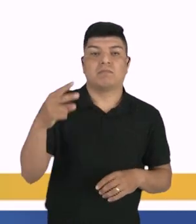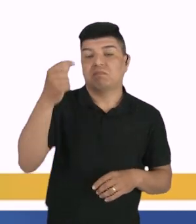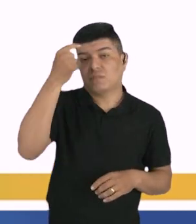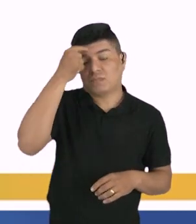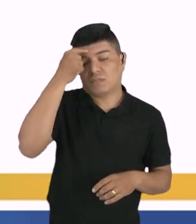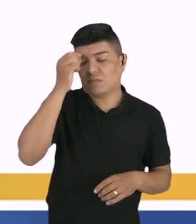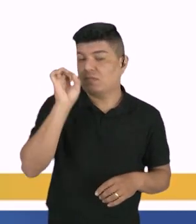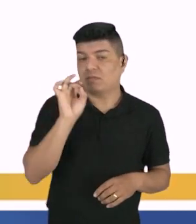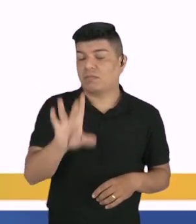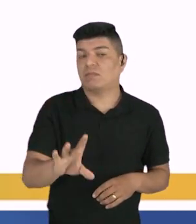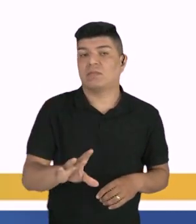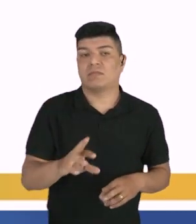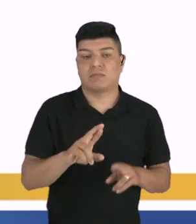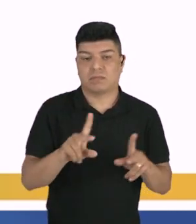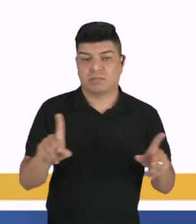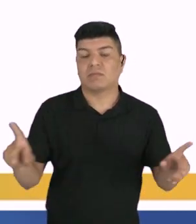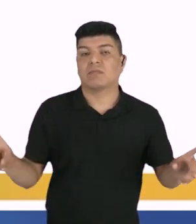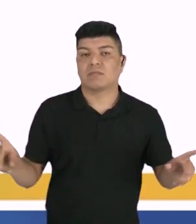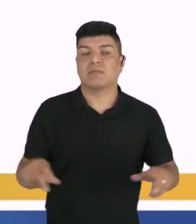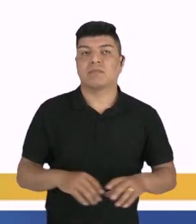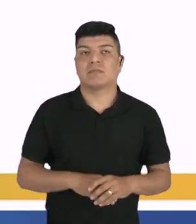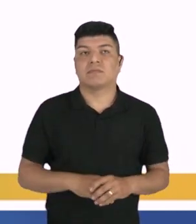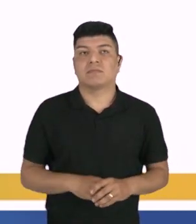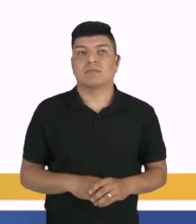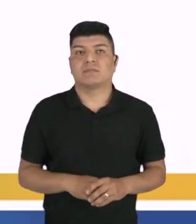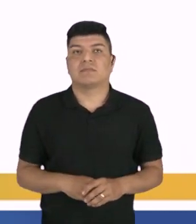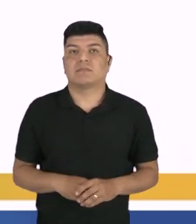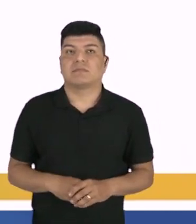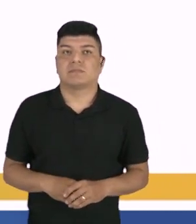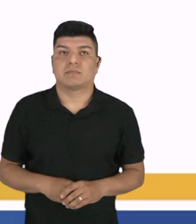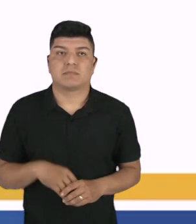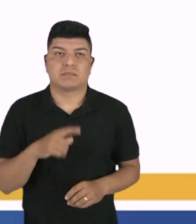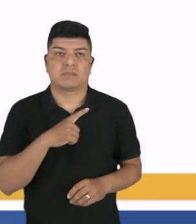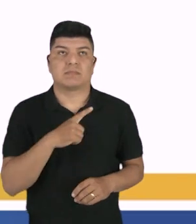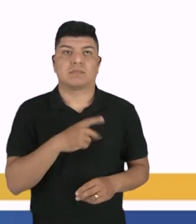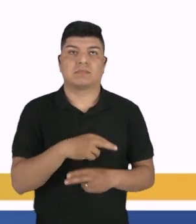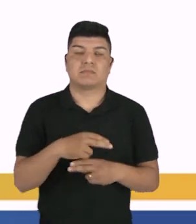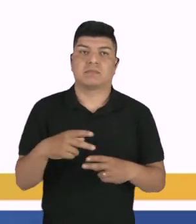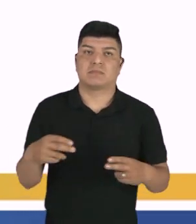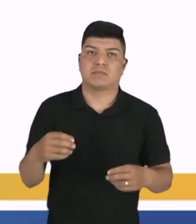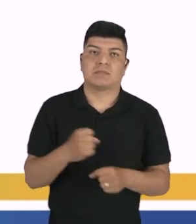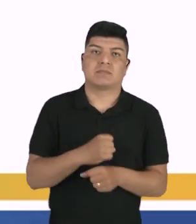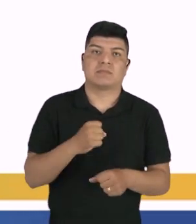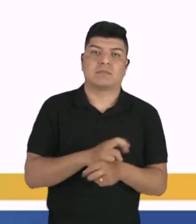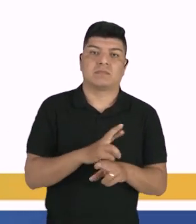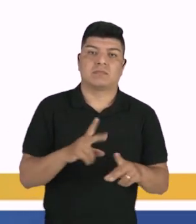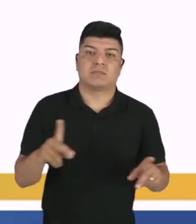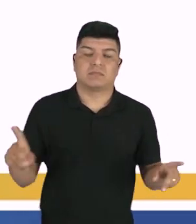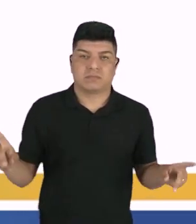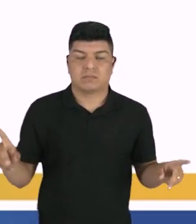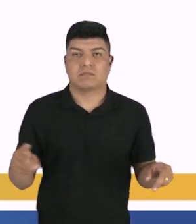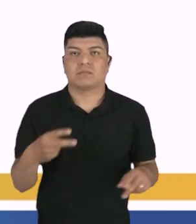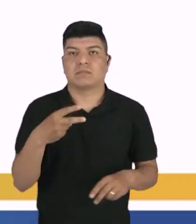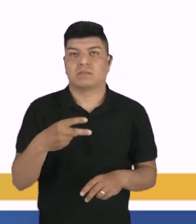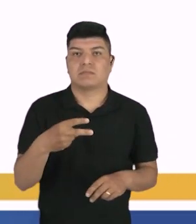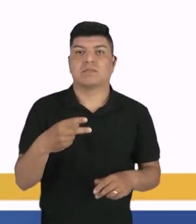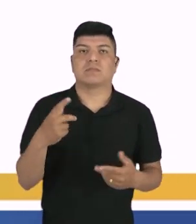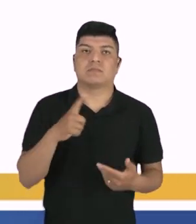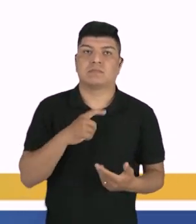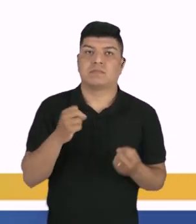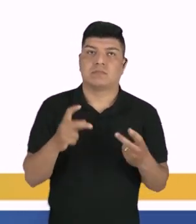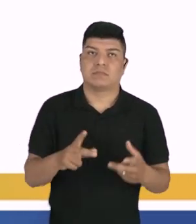cabeça essa diferença de quadrados. Então aqui nós temos, no caso, o produto da soma pela diferença de dois